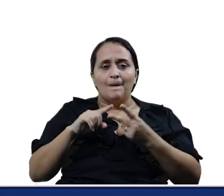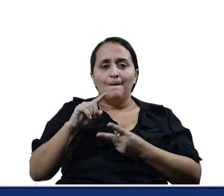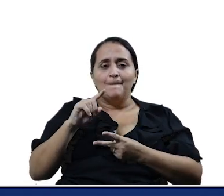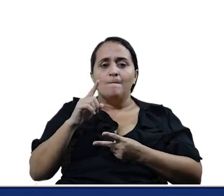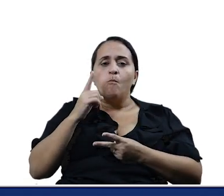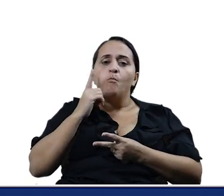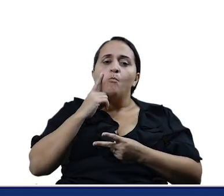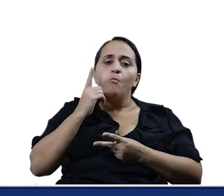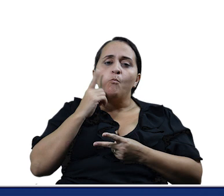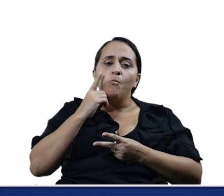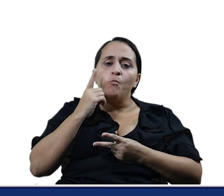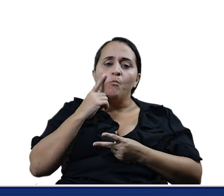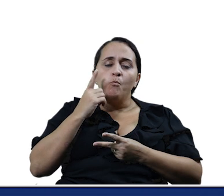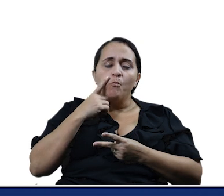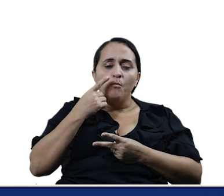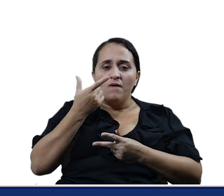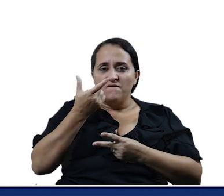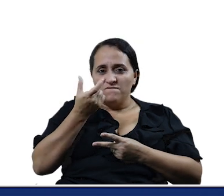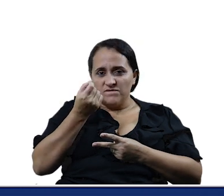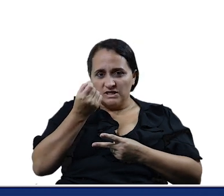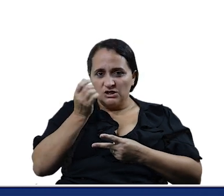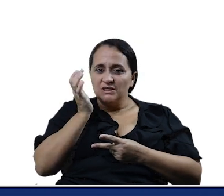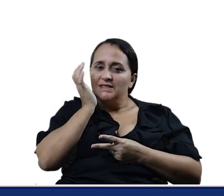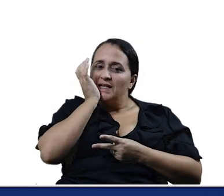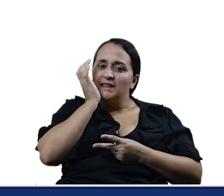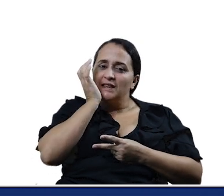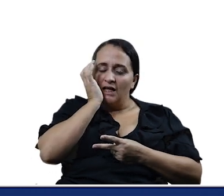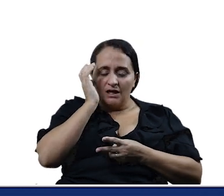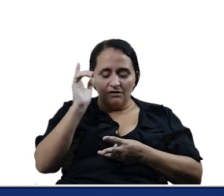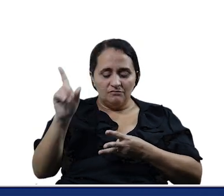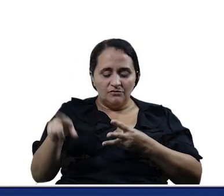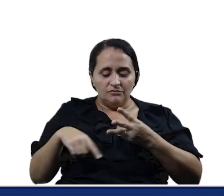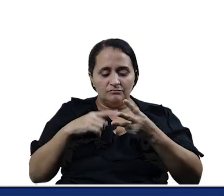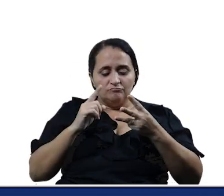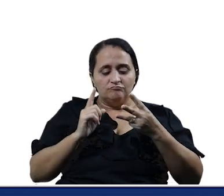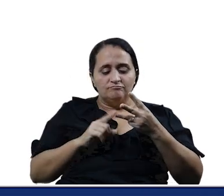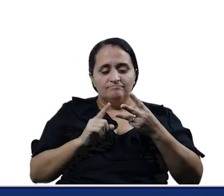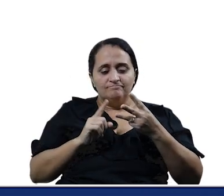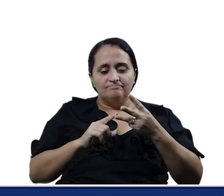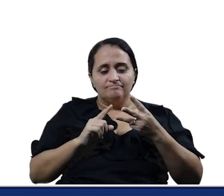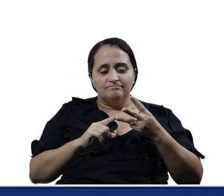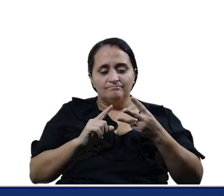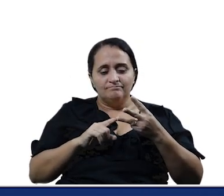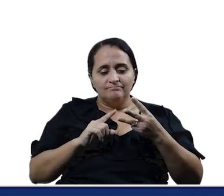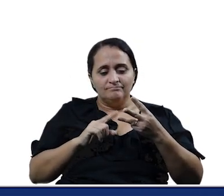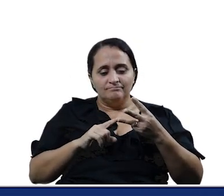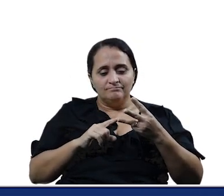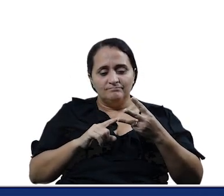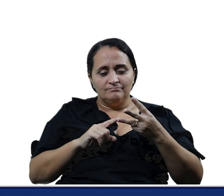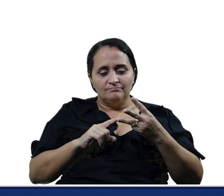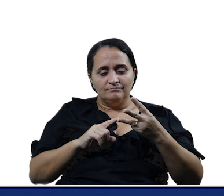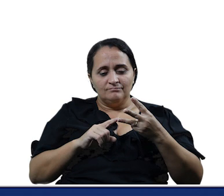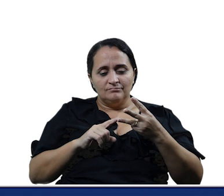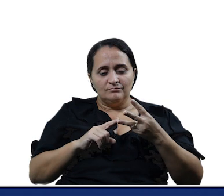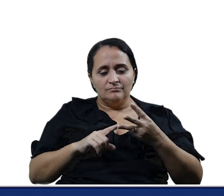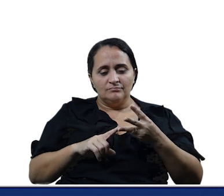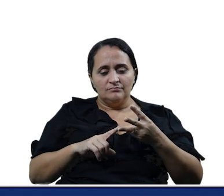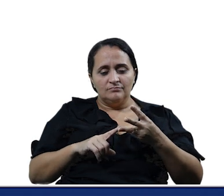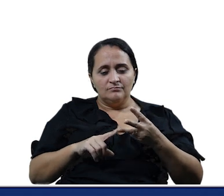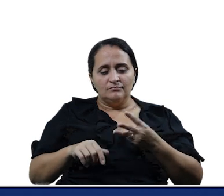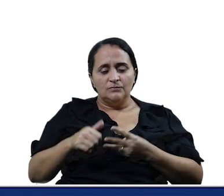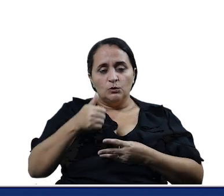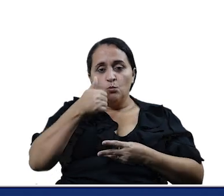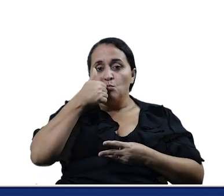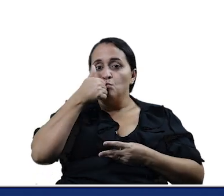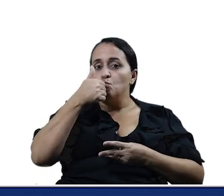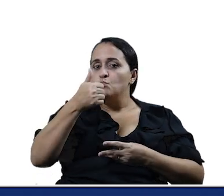centavos e a paçoca, o problema está me dando a informação que ele comprou uma paçoca, ó, o número 1 aqui na